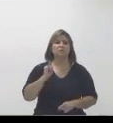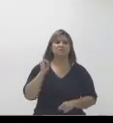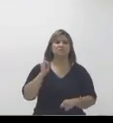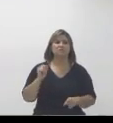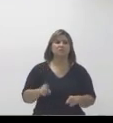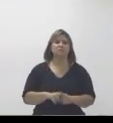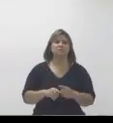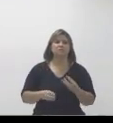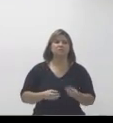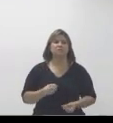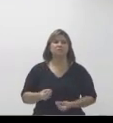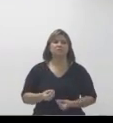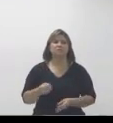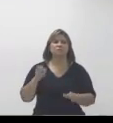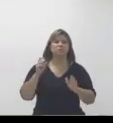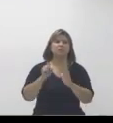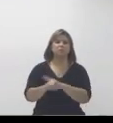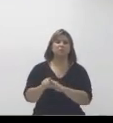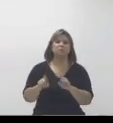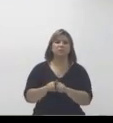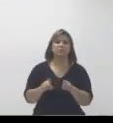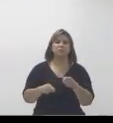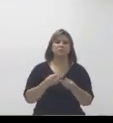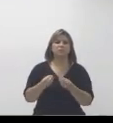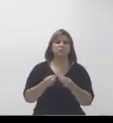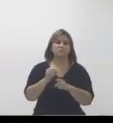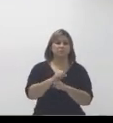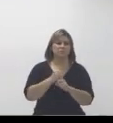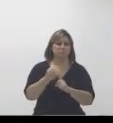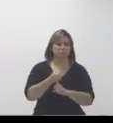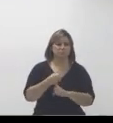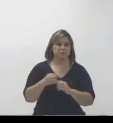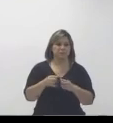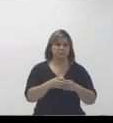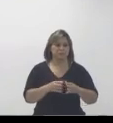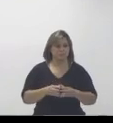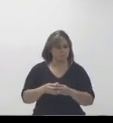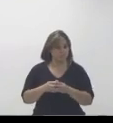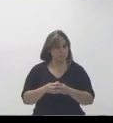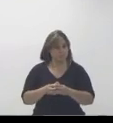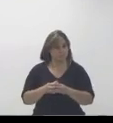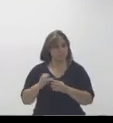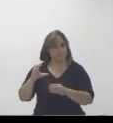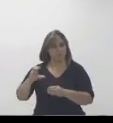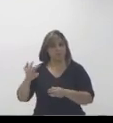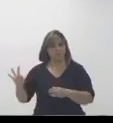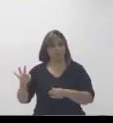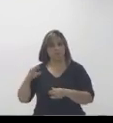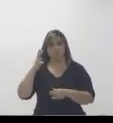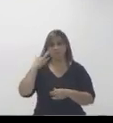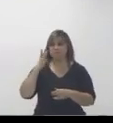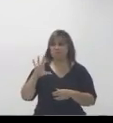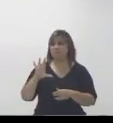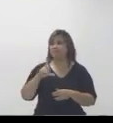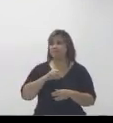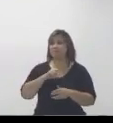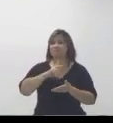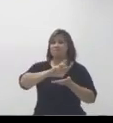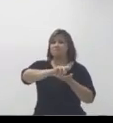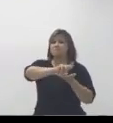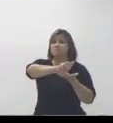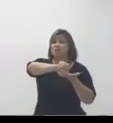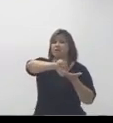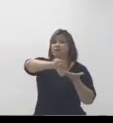perguntar e isso pra as entidades nacionais das comunidades terapêuticas né não sei se vocês sabem mas existe uma série de